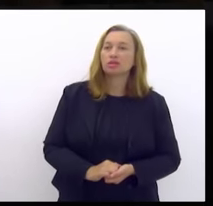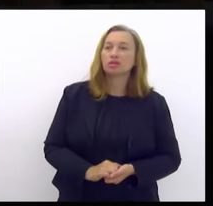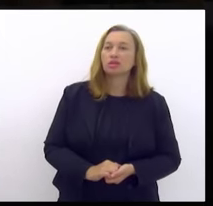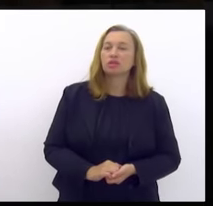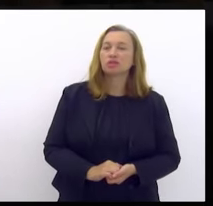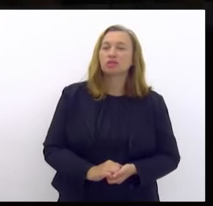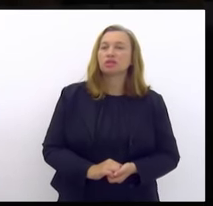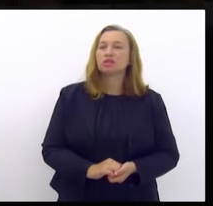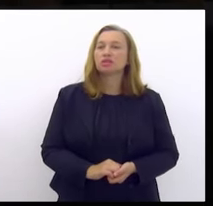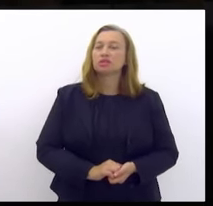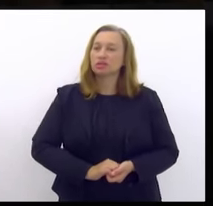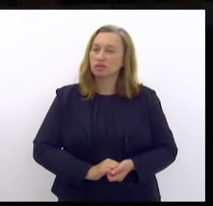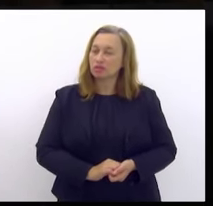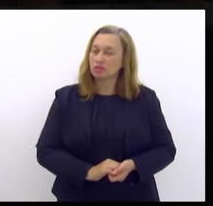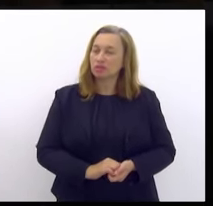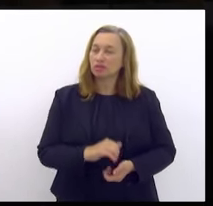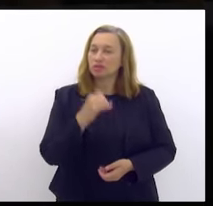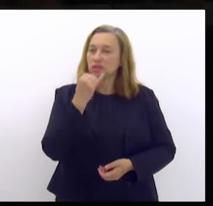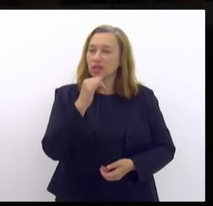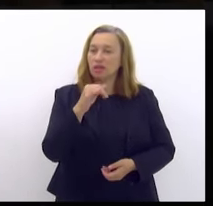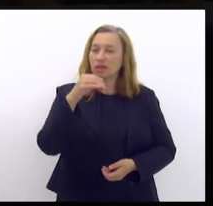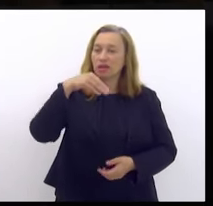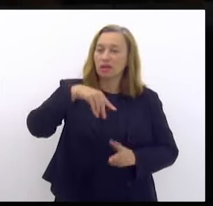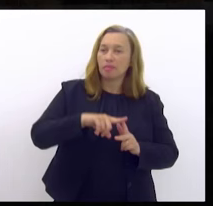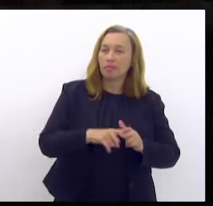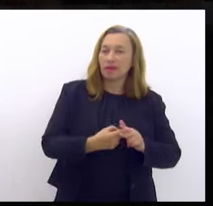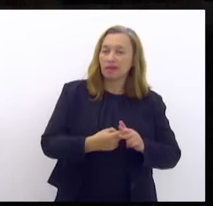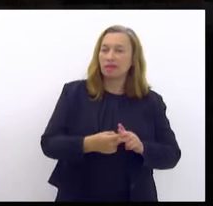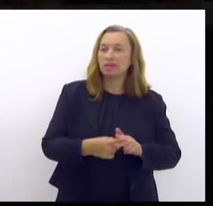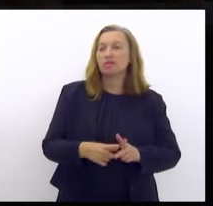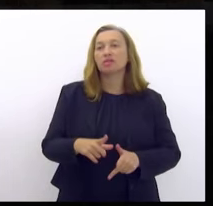das instalações eletromecânicas quando há